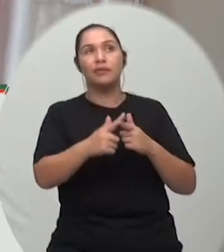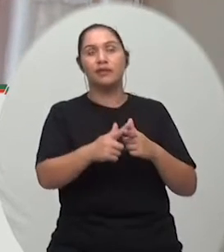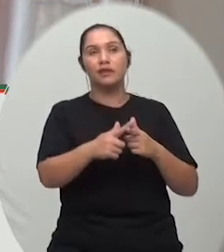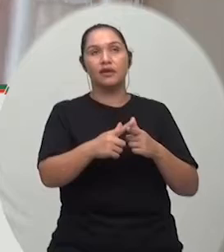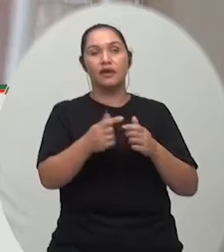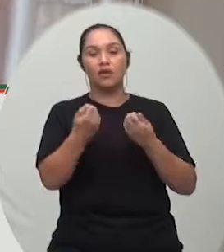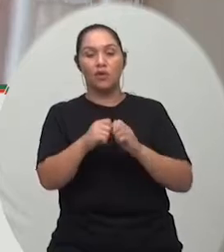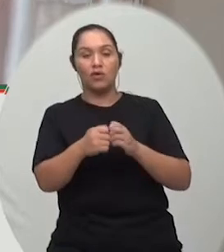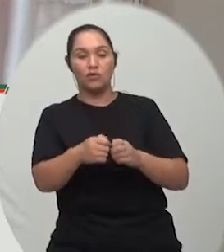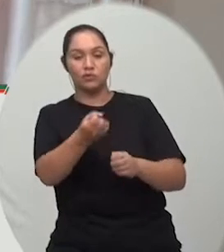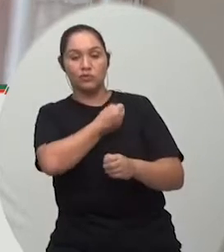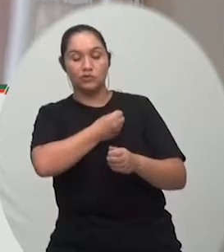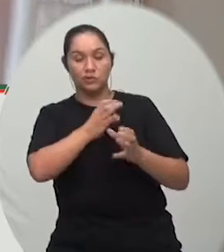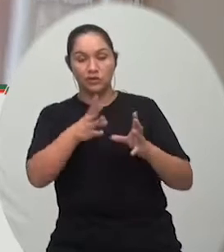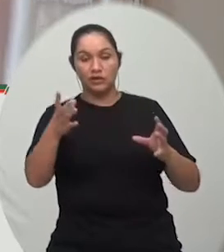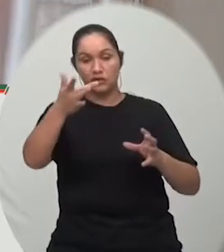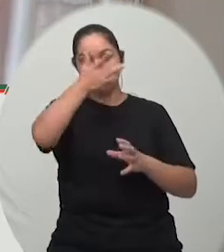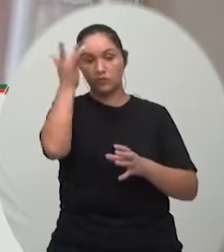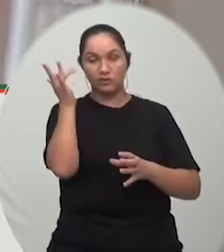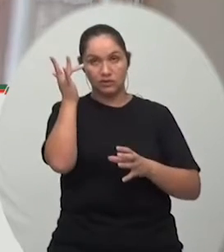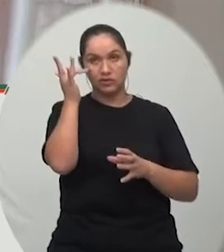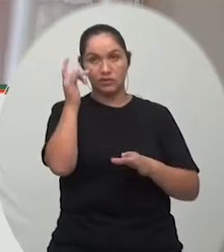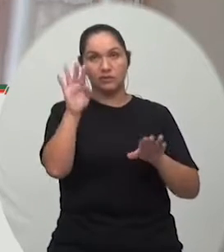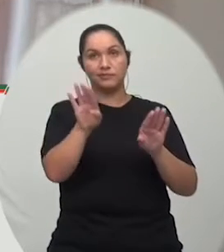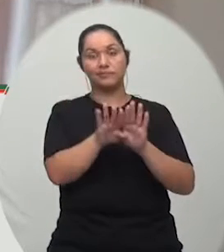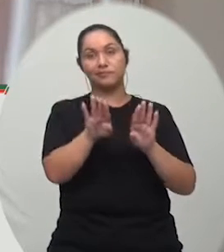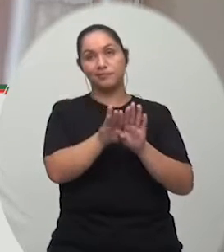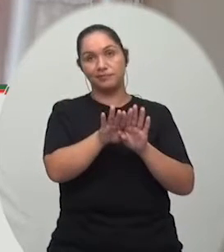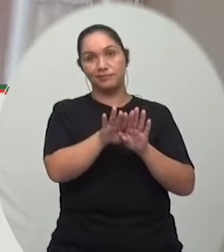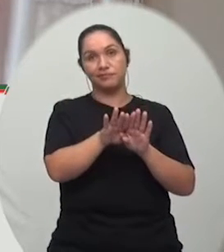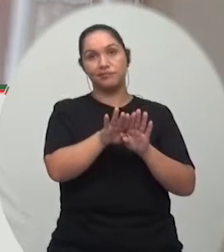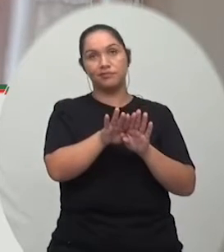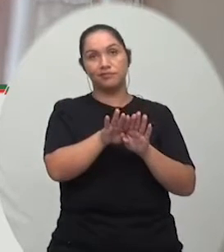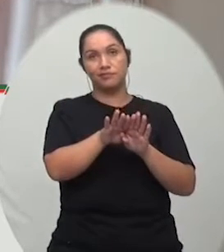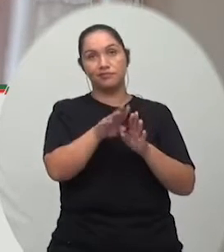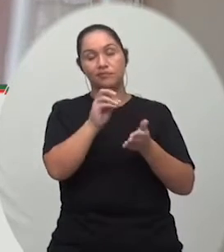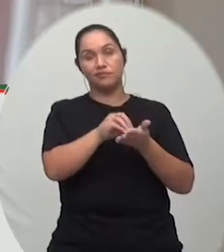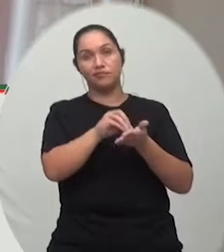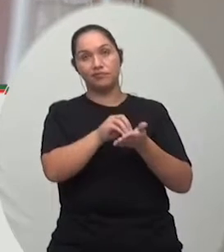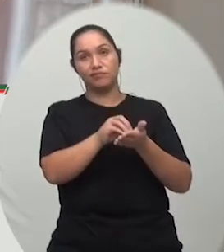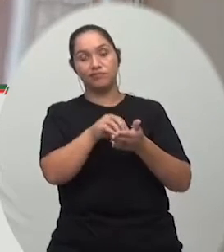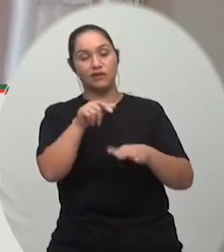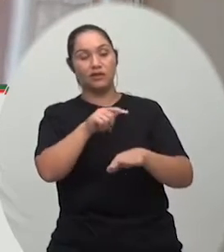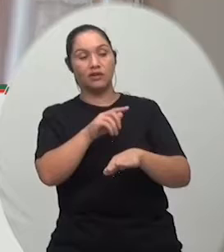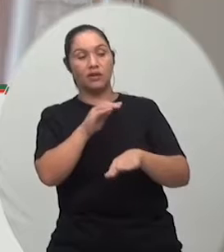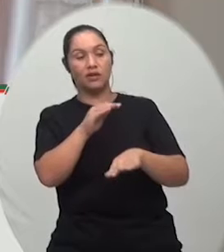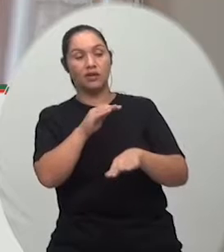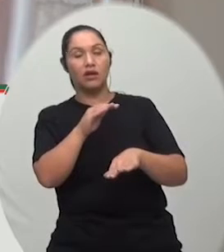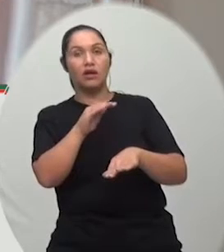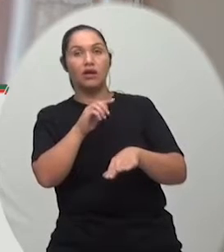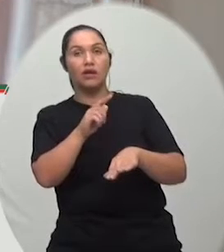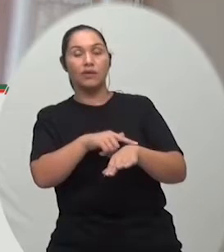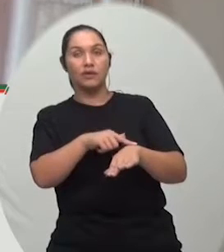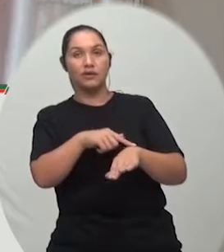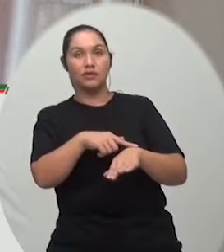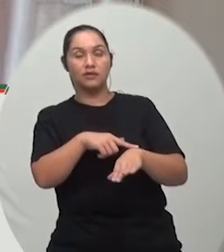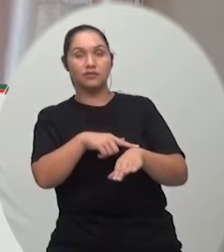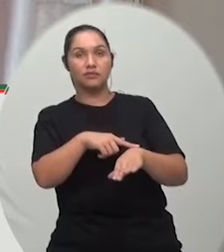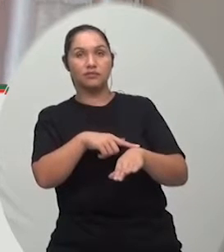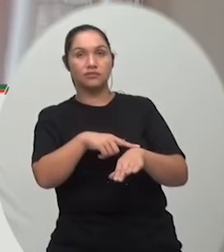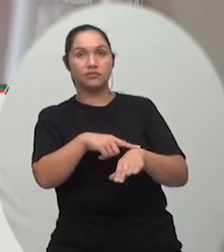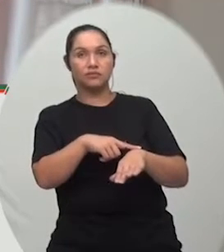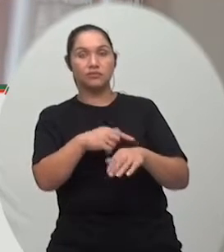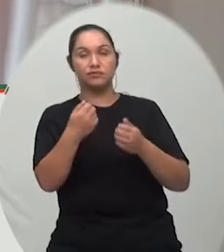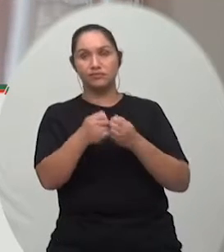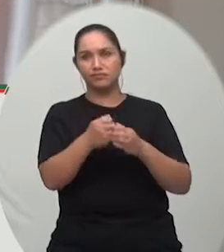nas paradas de ônibus, né? Os ônibus passam e às vezes não apanham essas pessoas. É, tem alguns horários, logicamente, que não dá para confundir, que é os linha direta que tem,